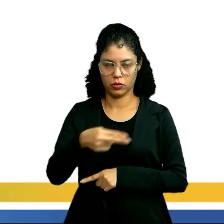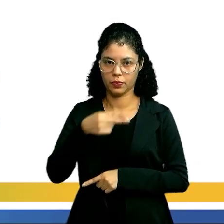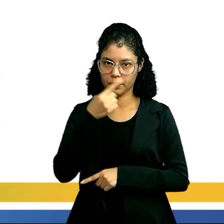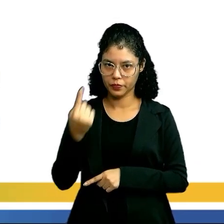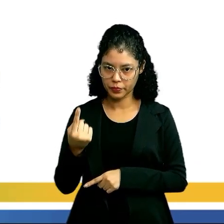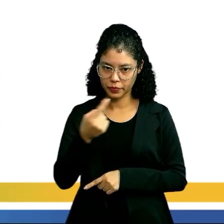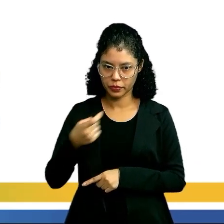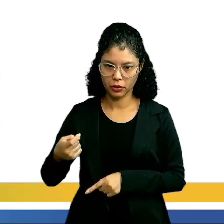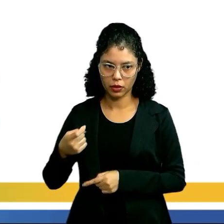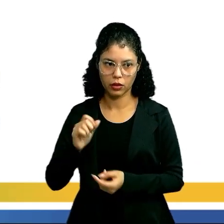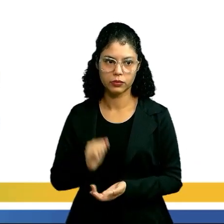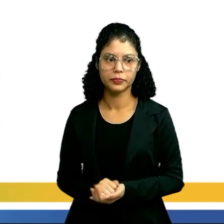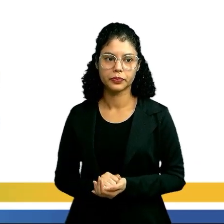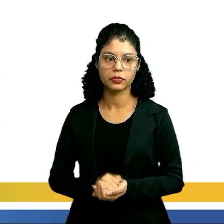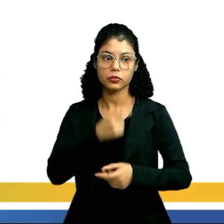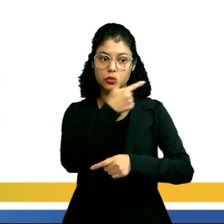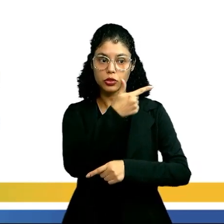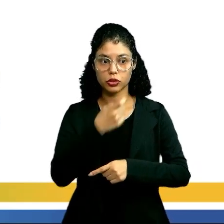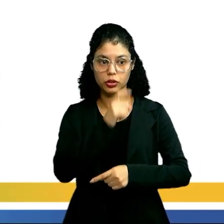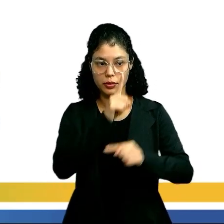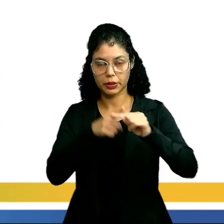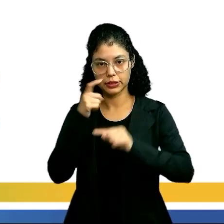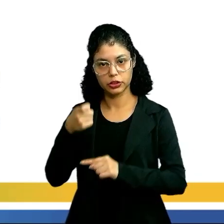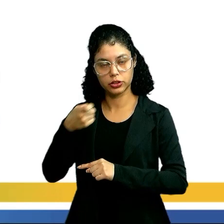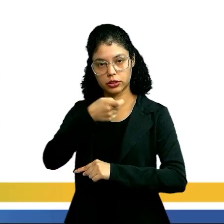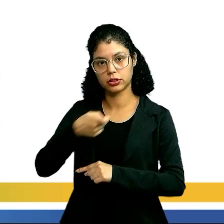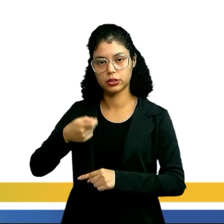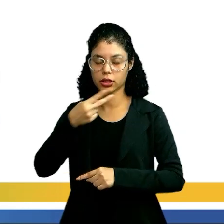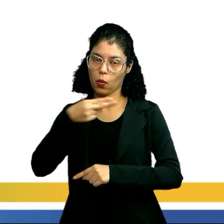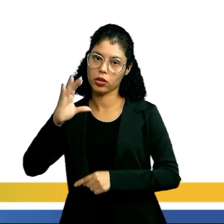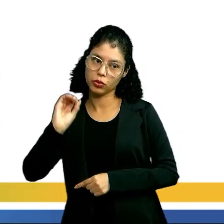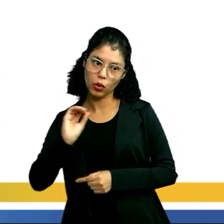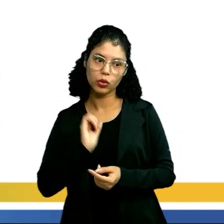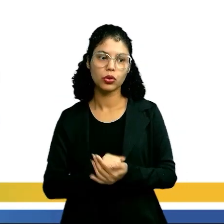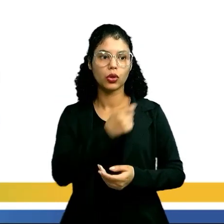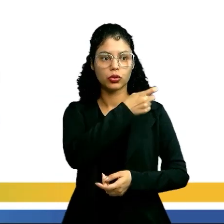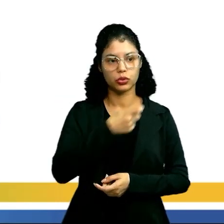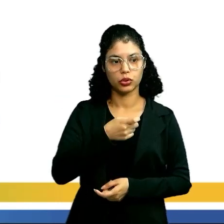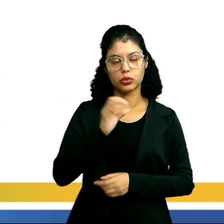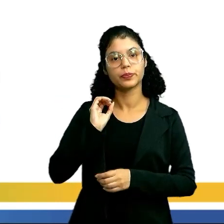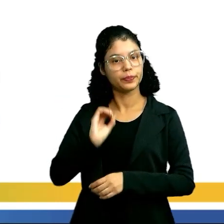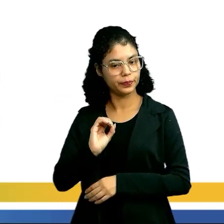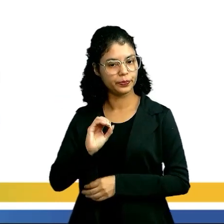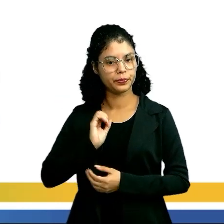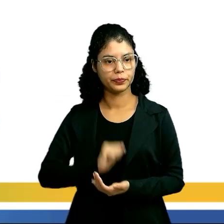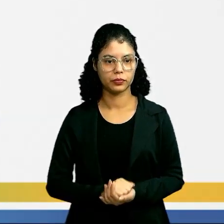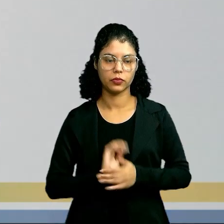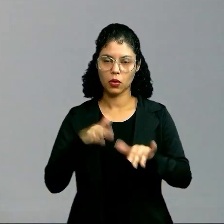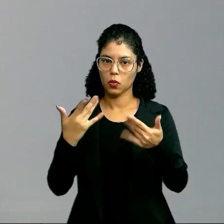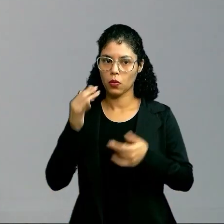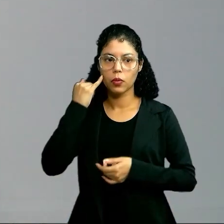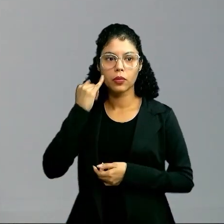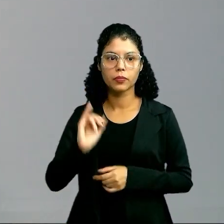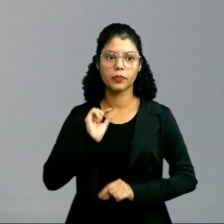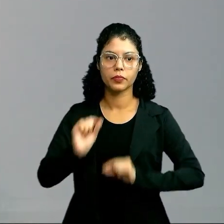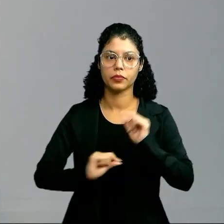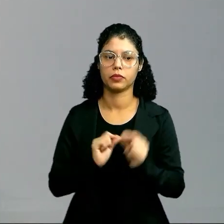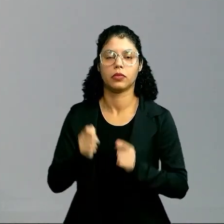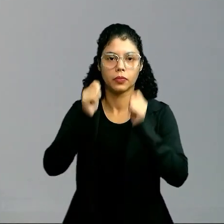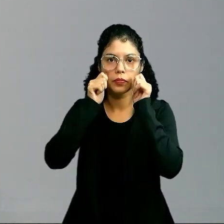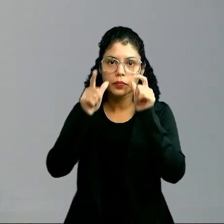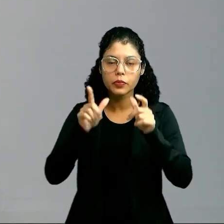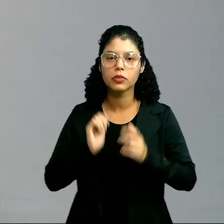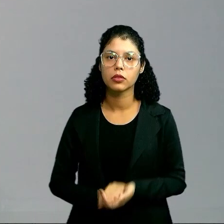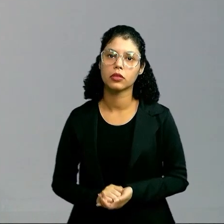menos x, 2x mais x igual a zero, o que eu encontrei que o x é igual a zero. Então tá. Qual é a ideia aqui, pessoal? Presta